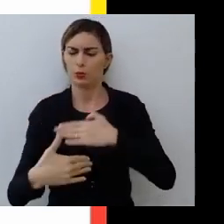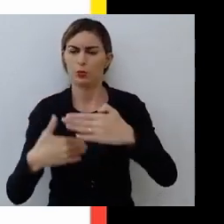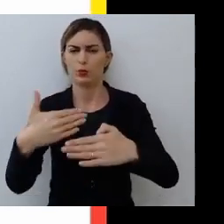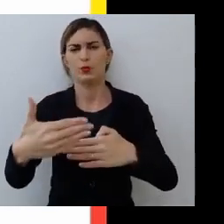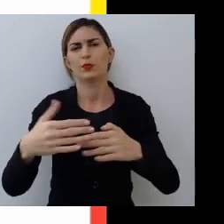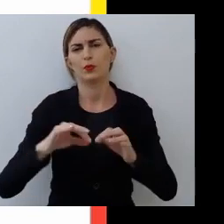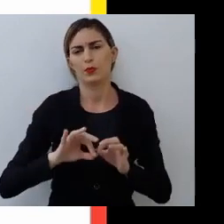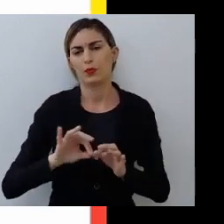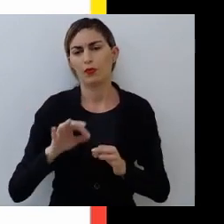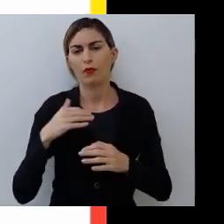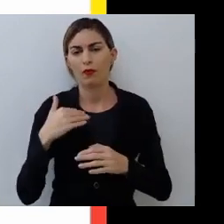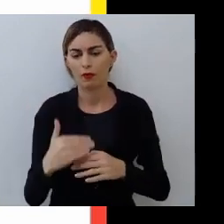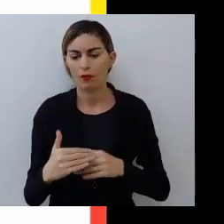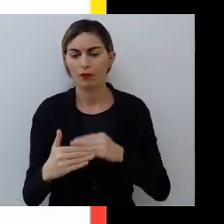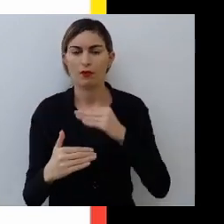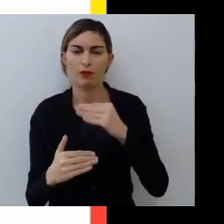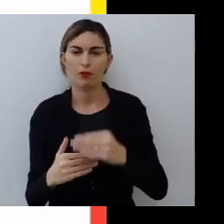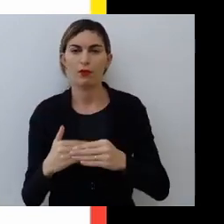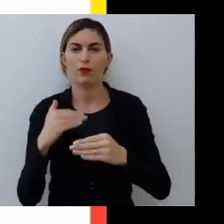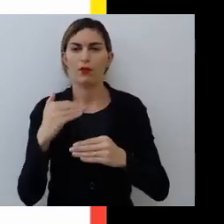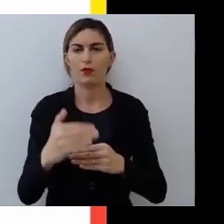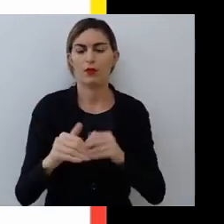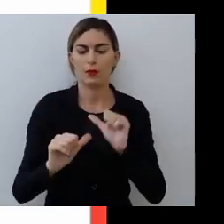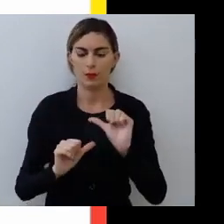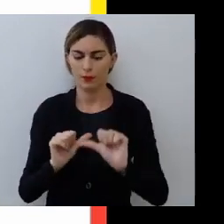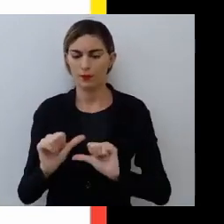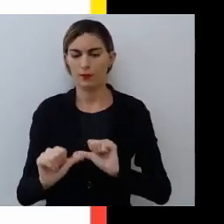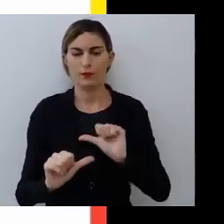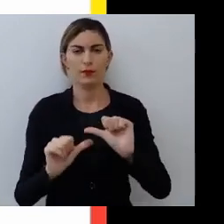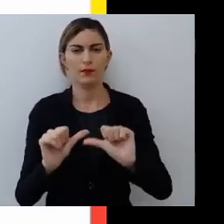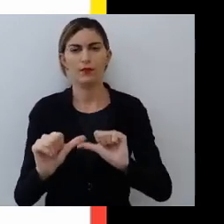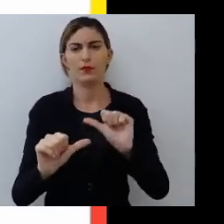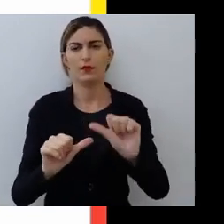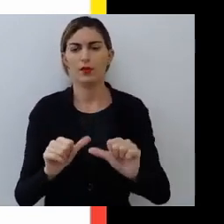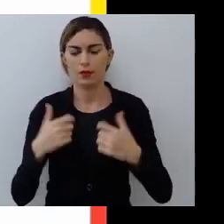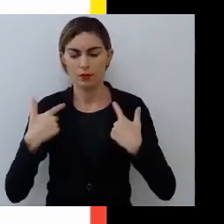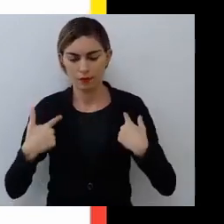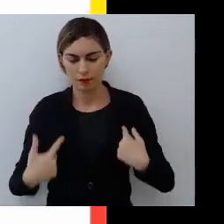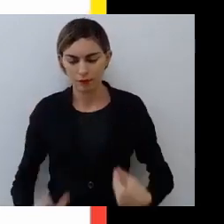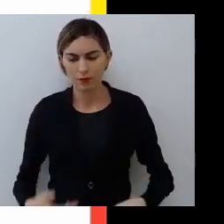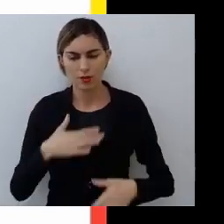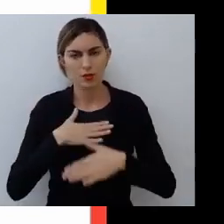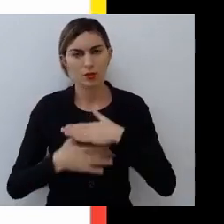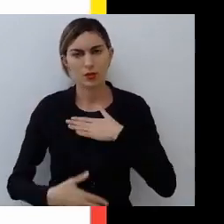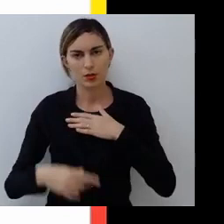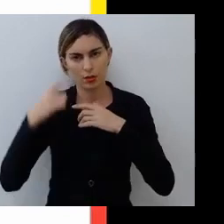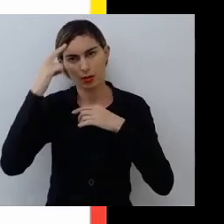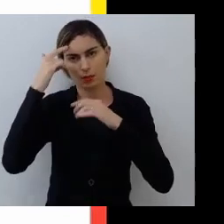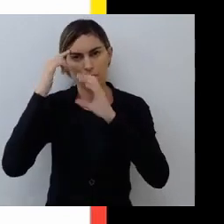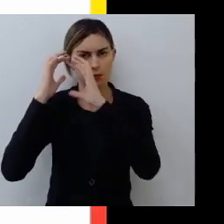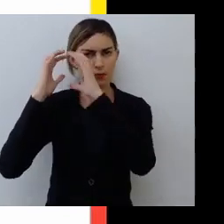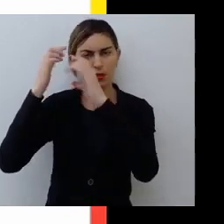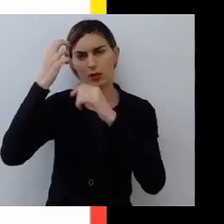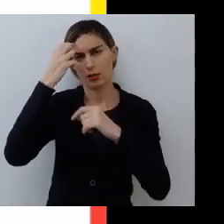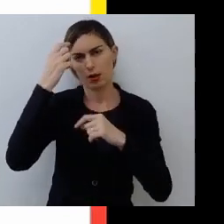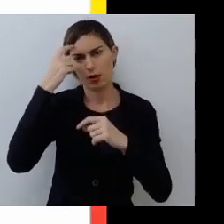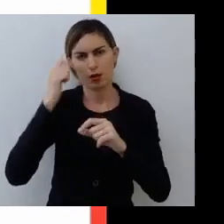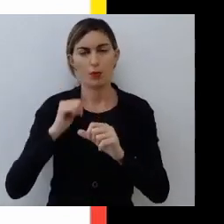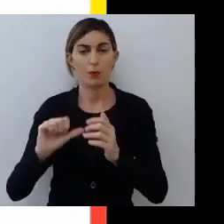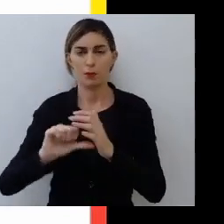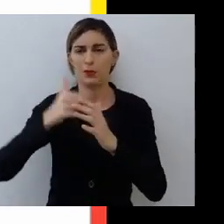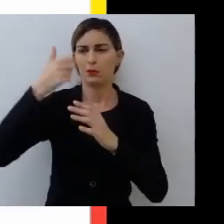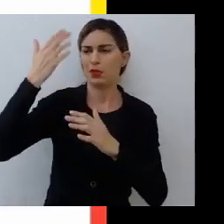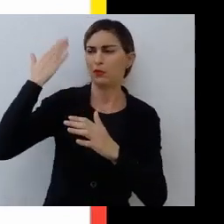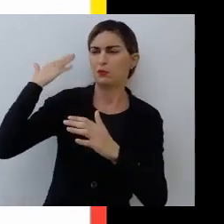e lento processo de transformações, tanto físicas como mentais, dos primeiros